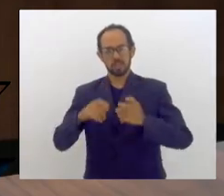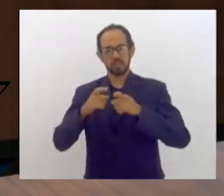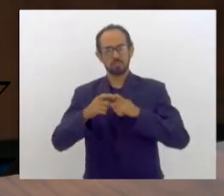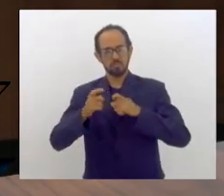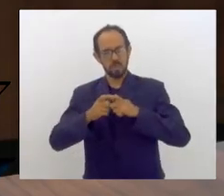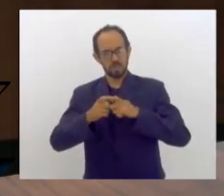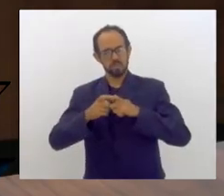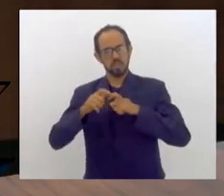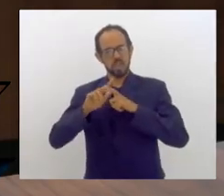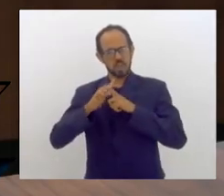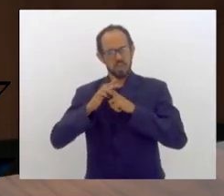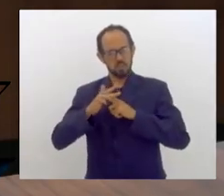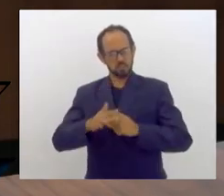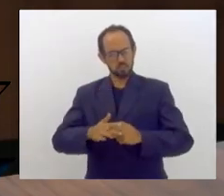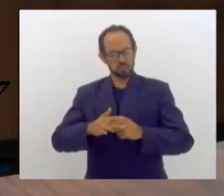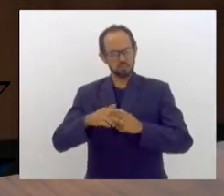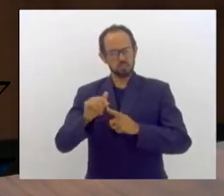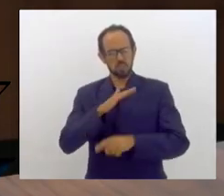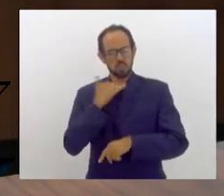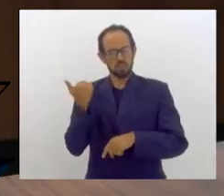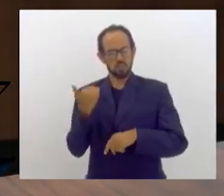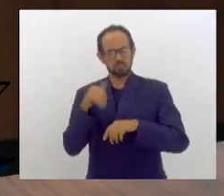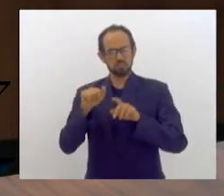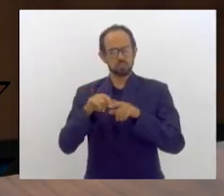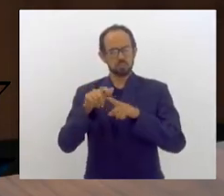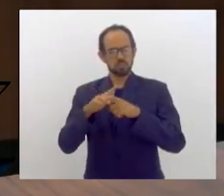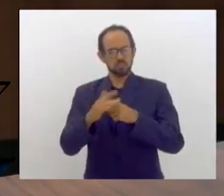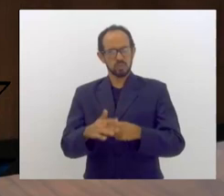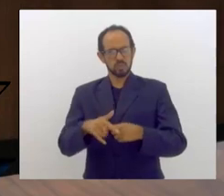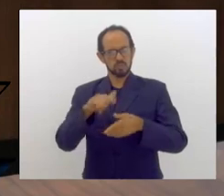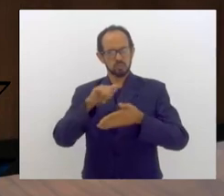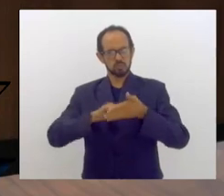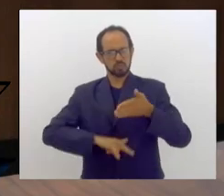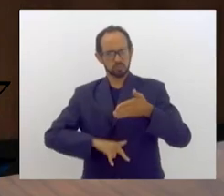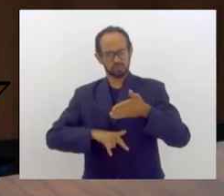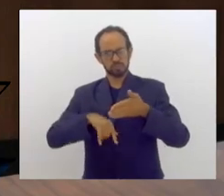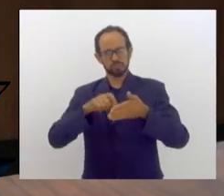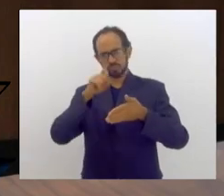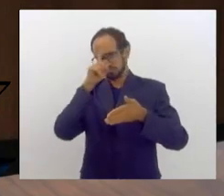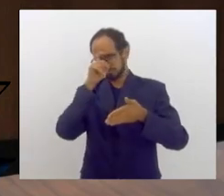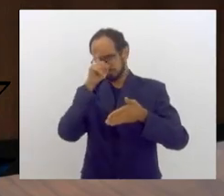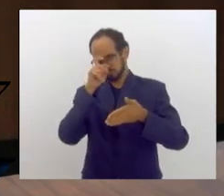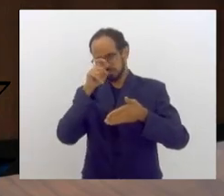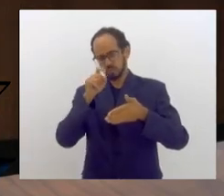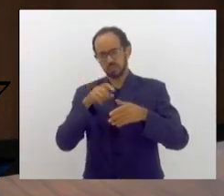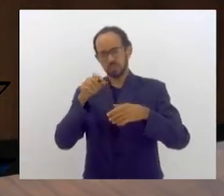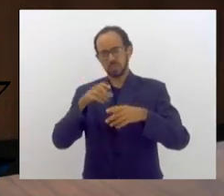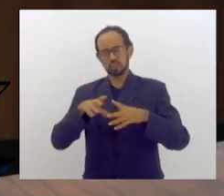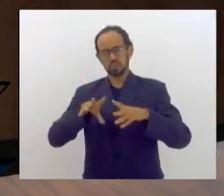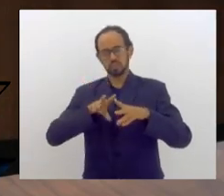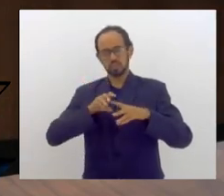óbitos, revisão de prontuários e de controle de infecções hospitalares. Essas comissões vão